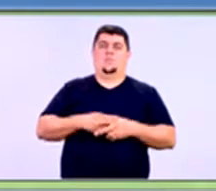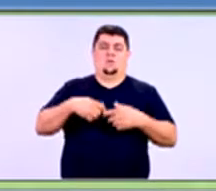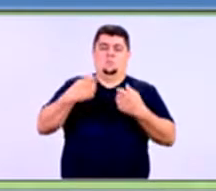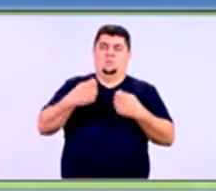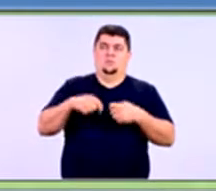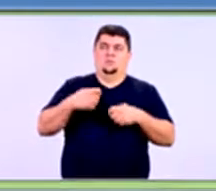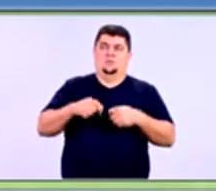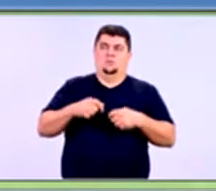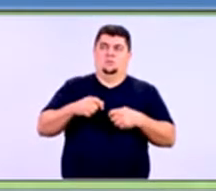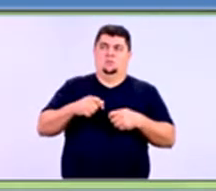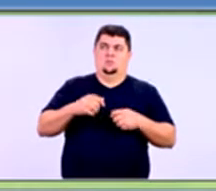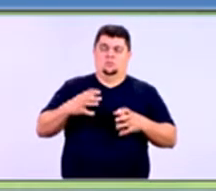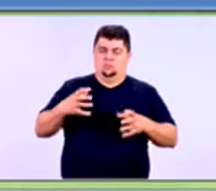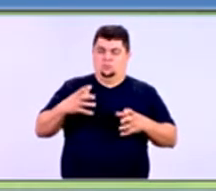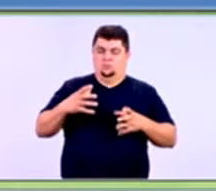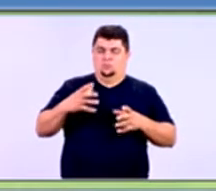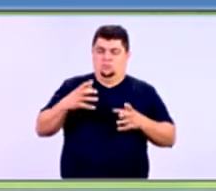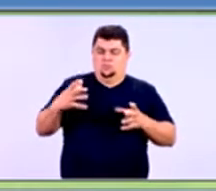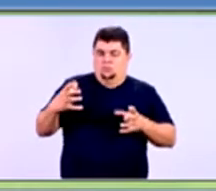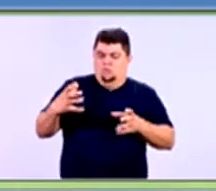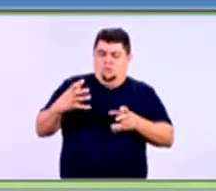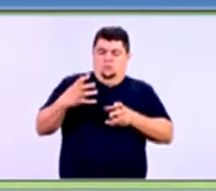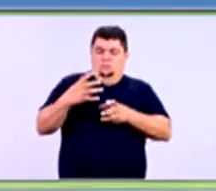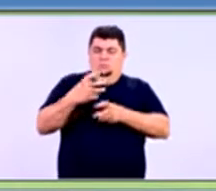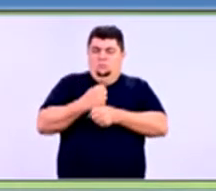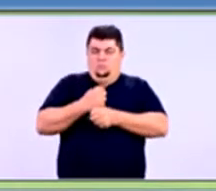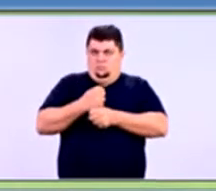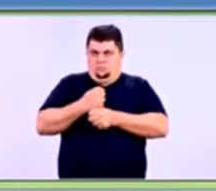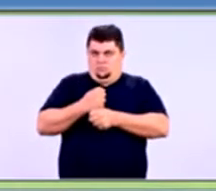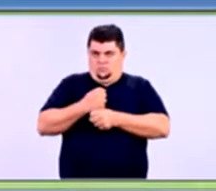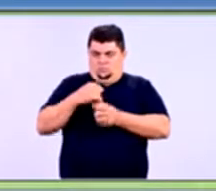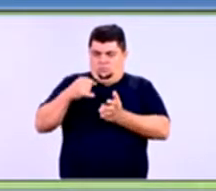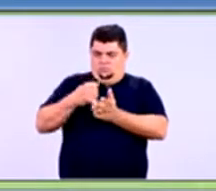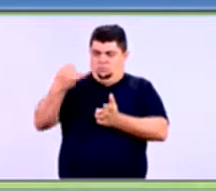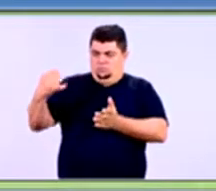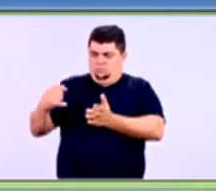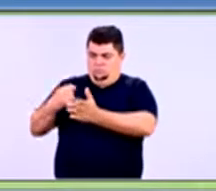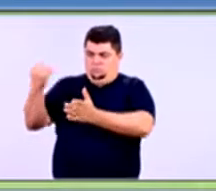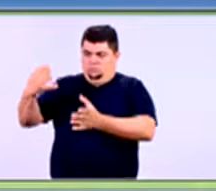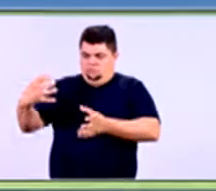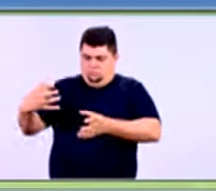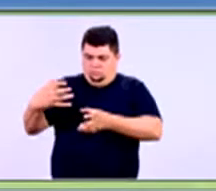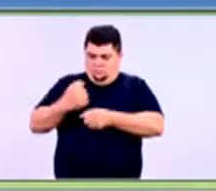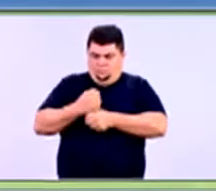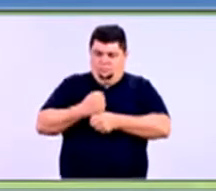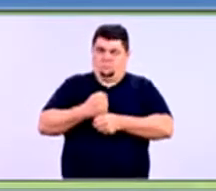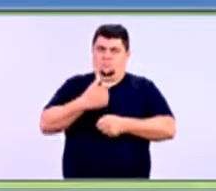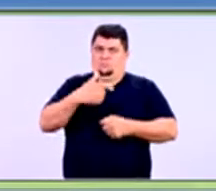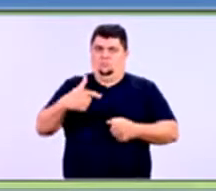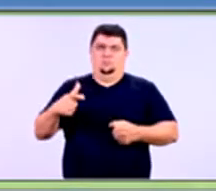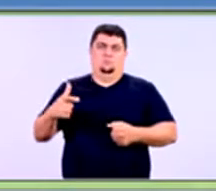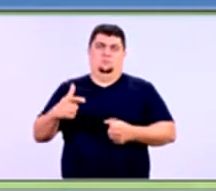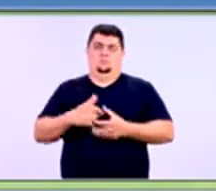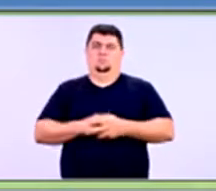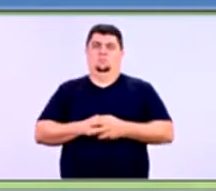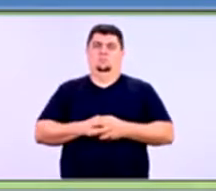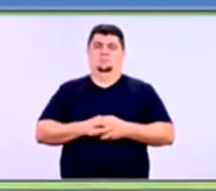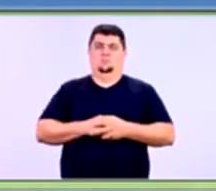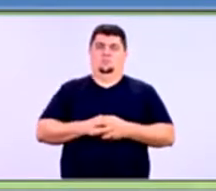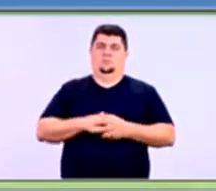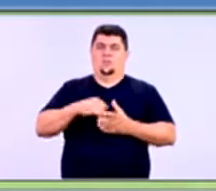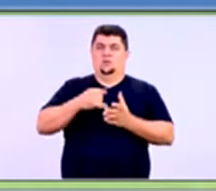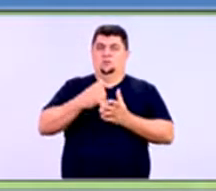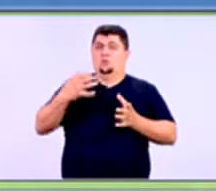é sobre o somatório deste, ou seja, sobre o montante. E isso a gente vai ver que é em juros